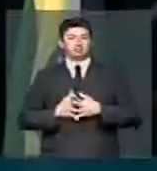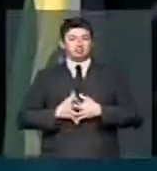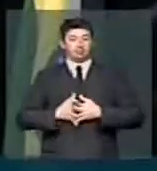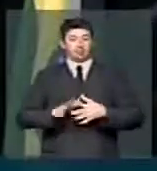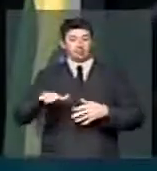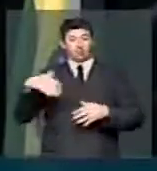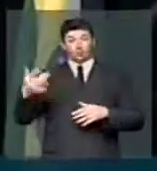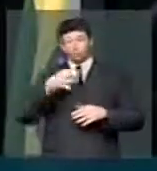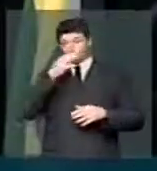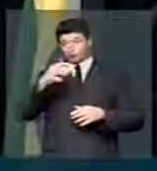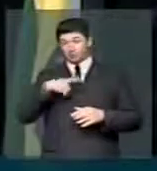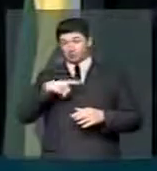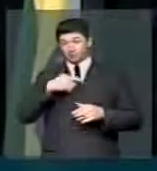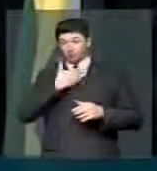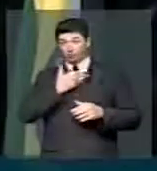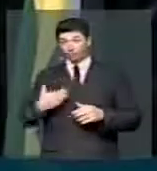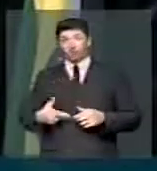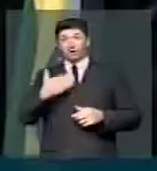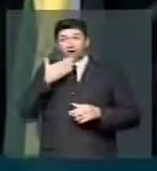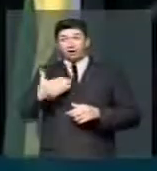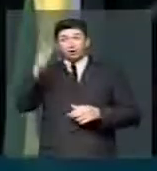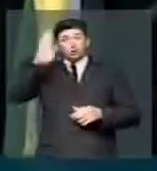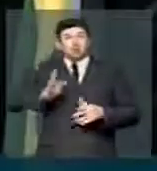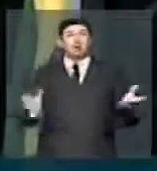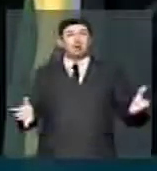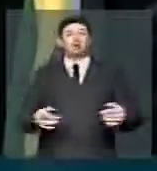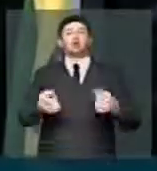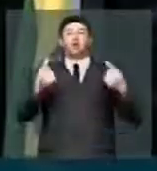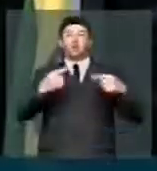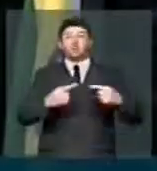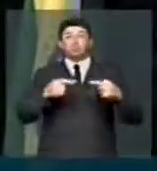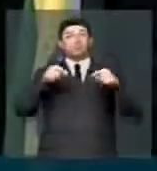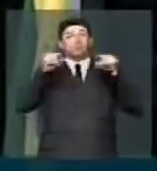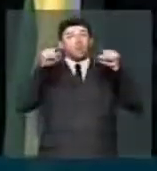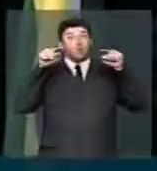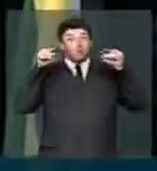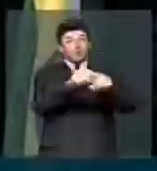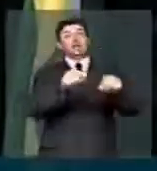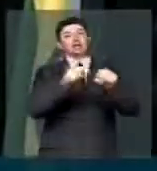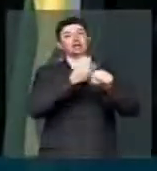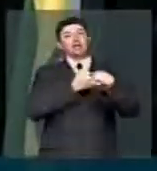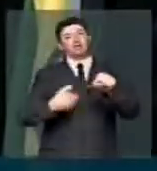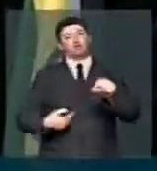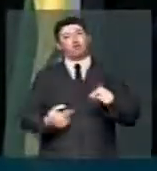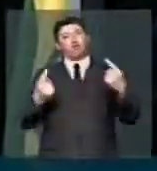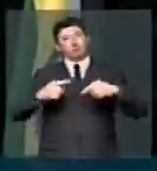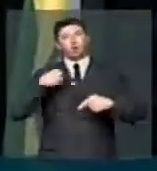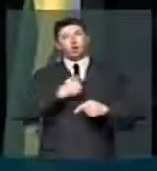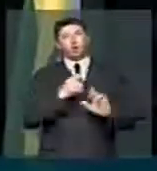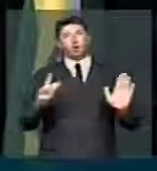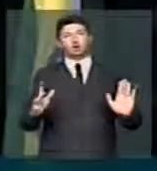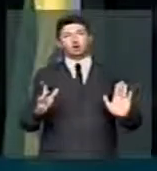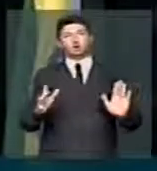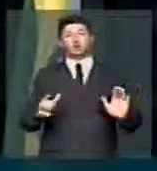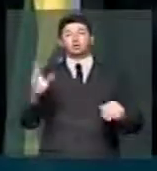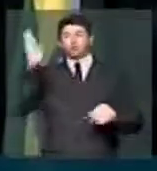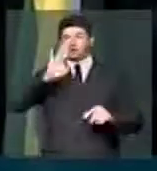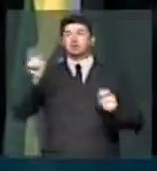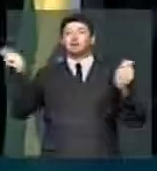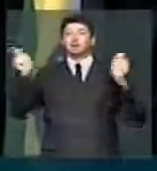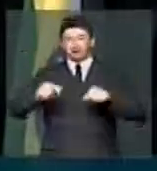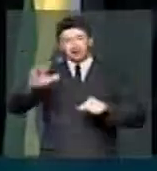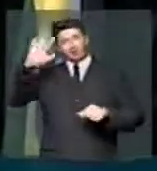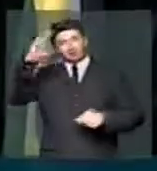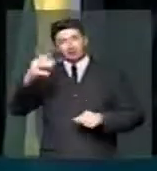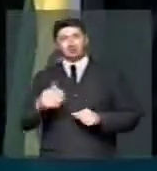ao governo as sugestões, é para o bem do país, fazemos oposição a este governo que aí está. O Brasil tem jeito.